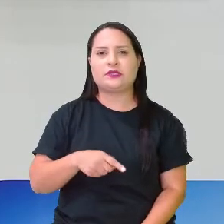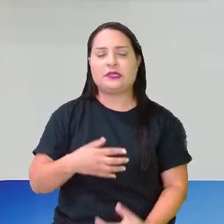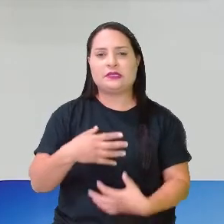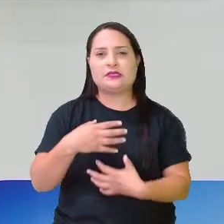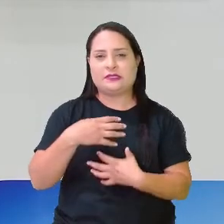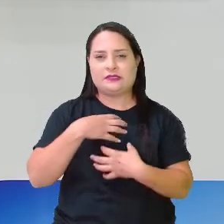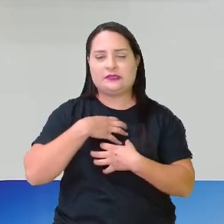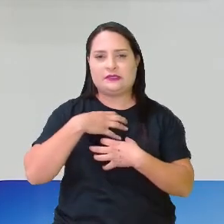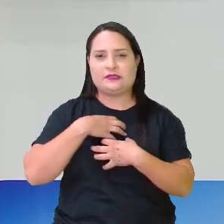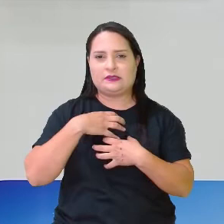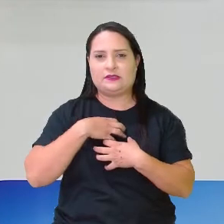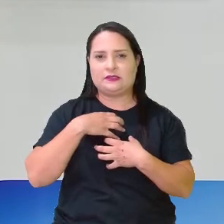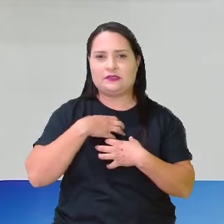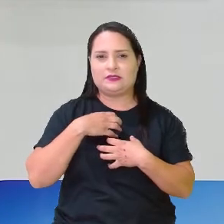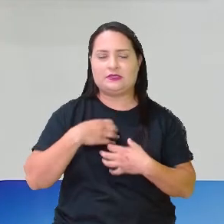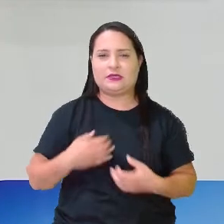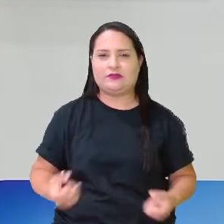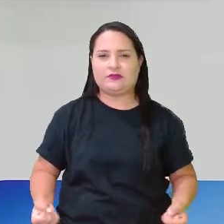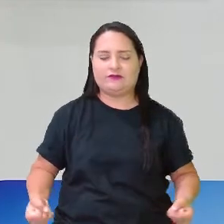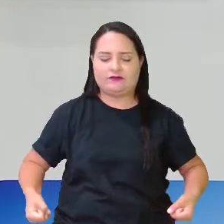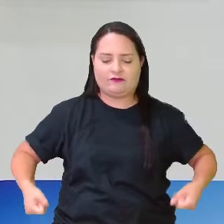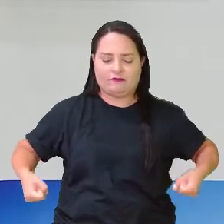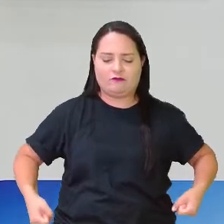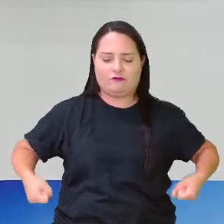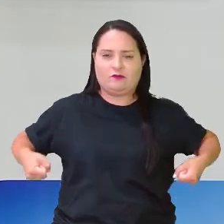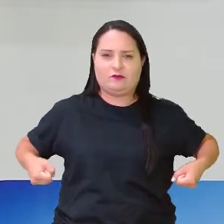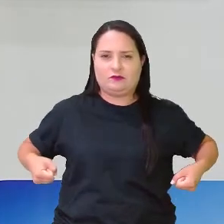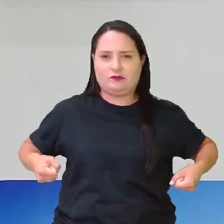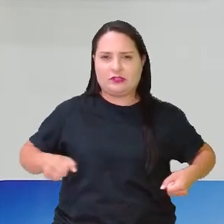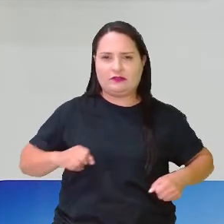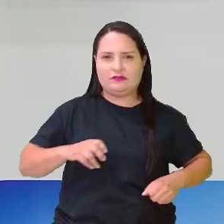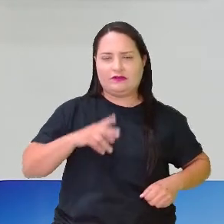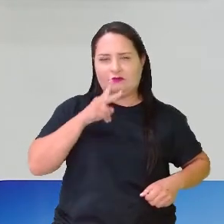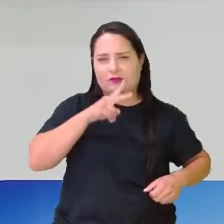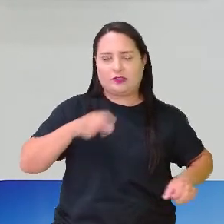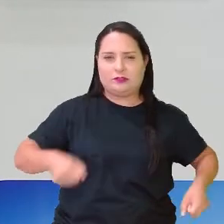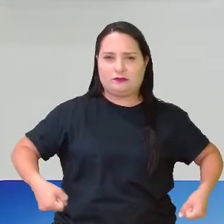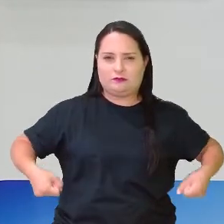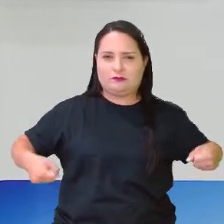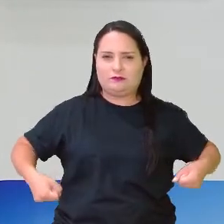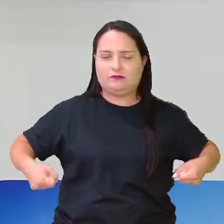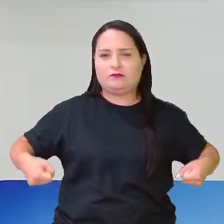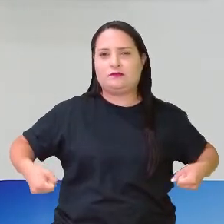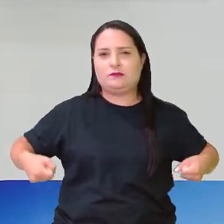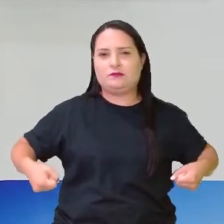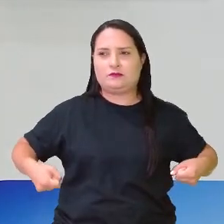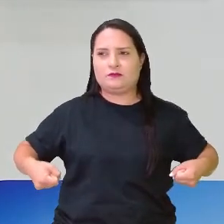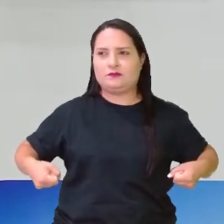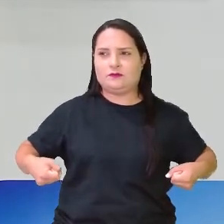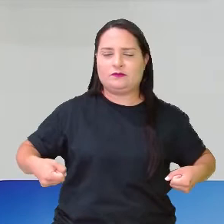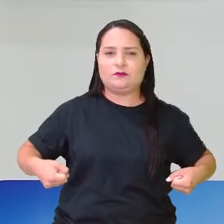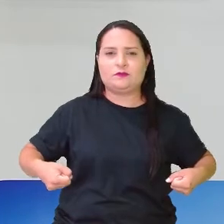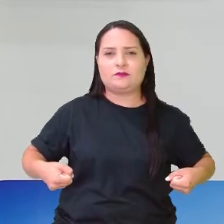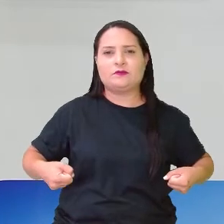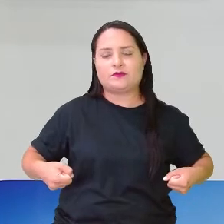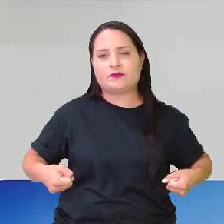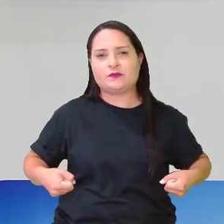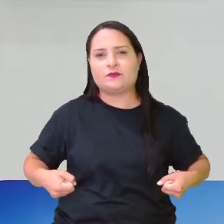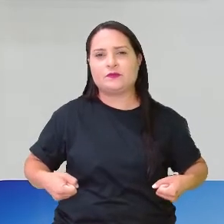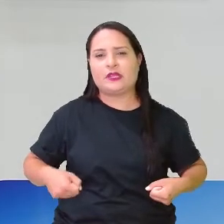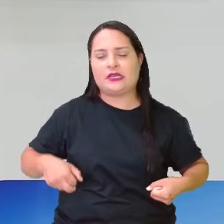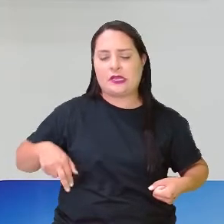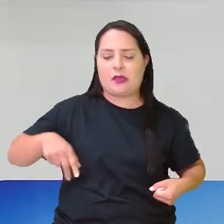do corpo tanto uma força para pegar, né, lá as sacolas, e quando você passa muito